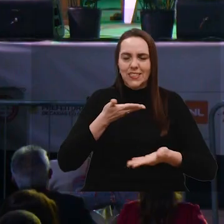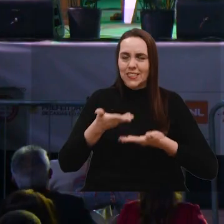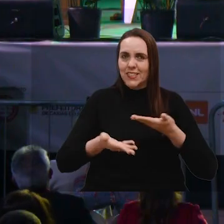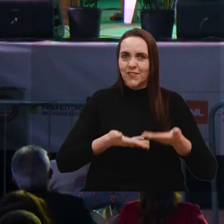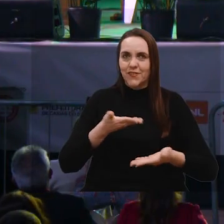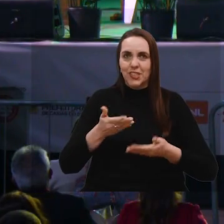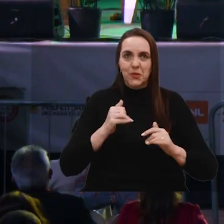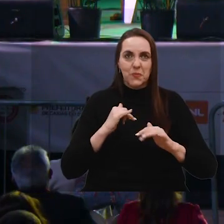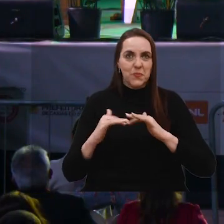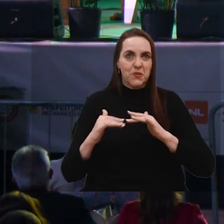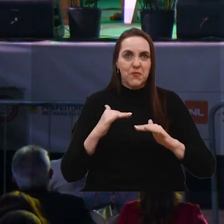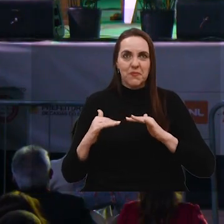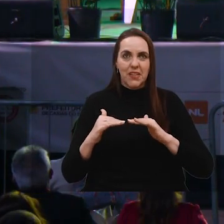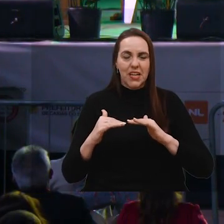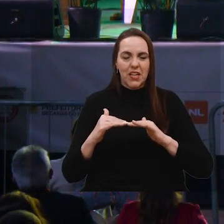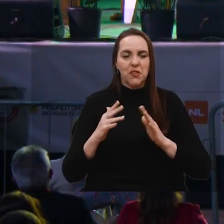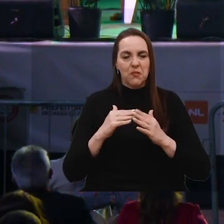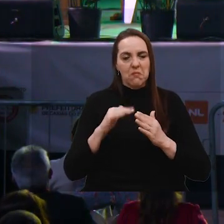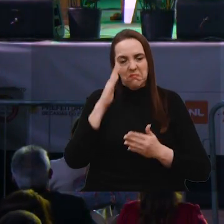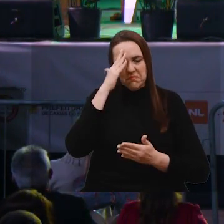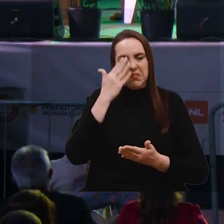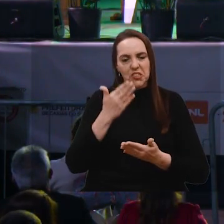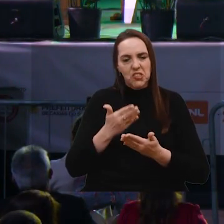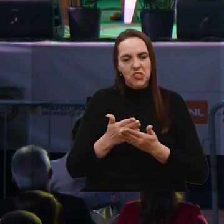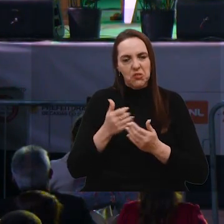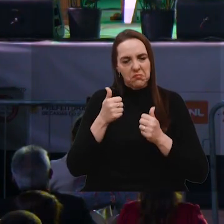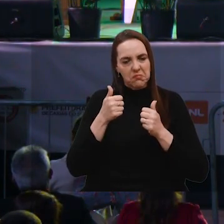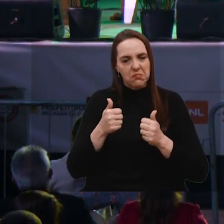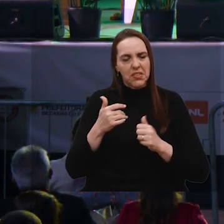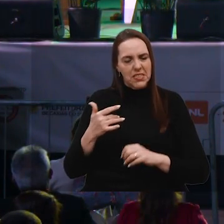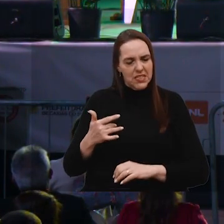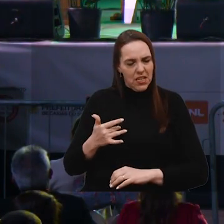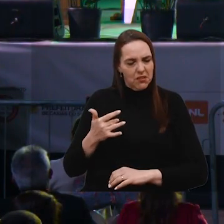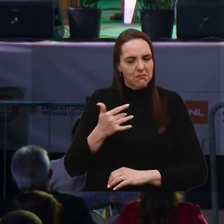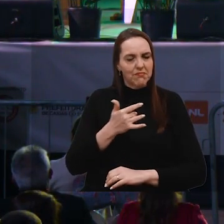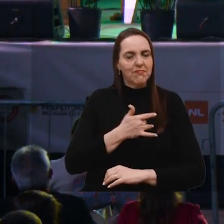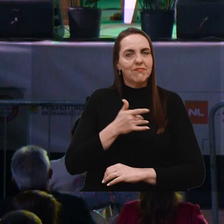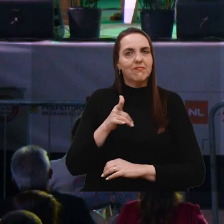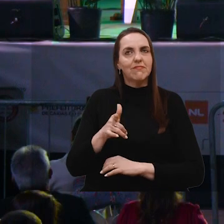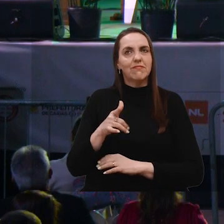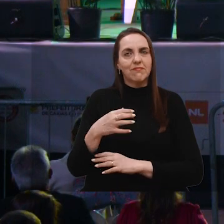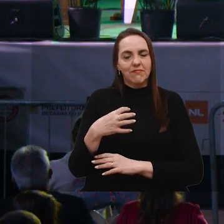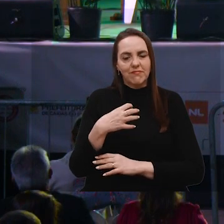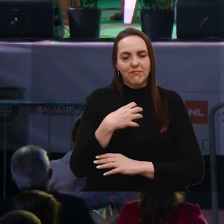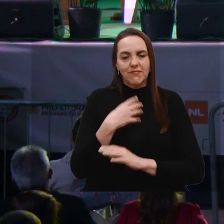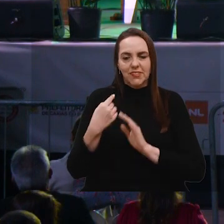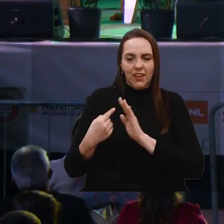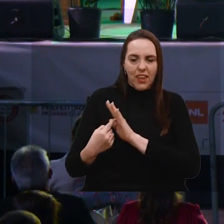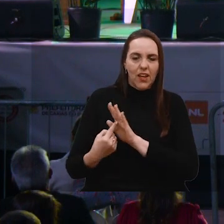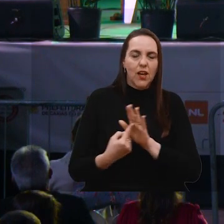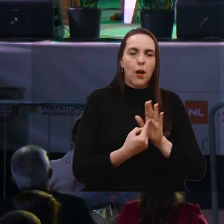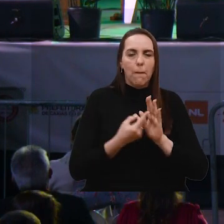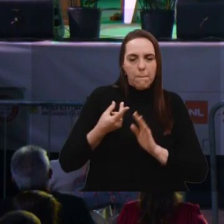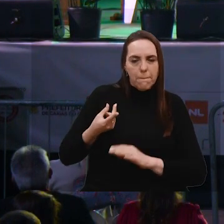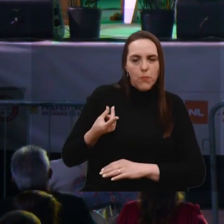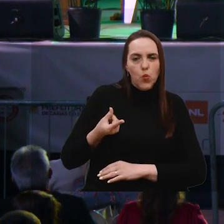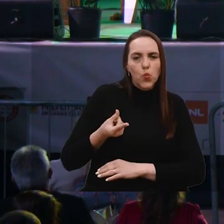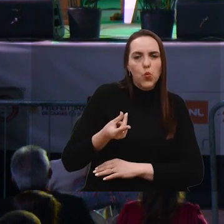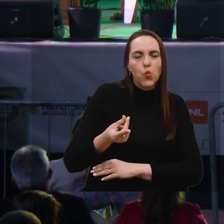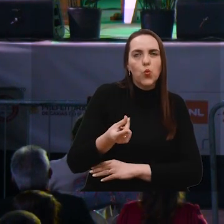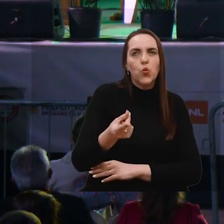coração a serviço de um movimento que considero sadio, de forma